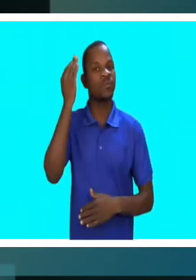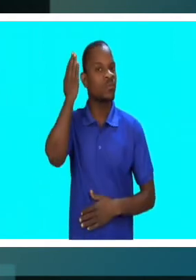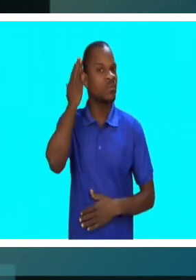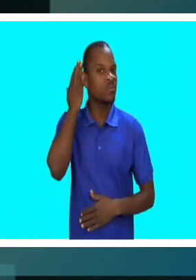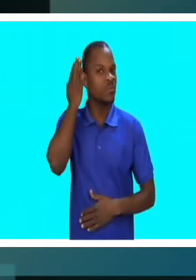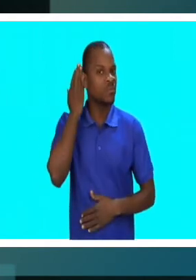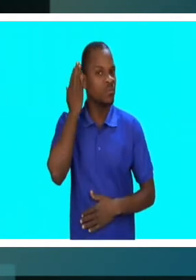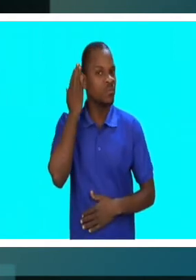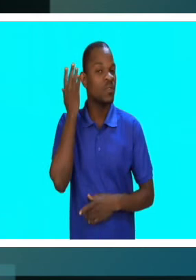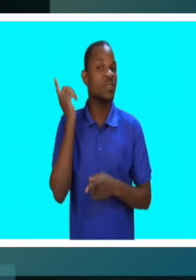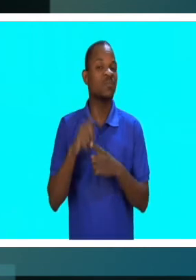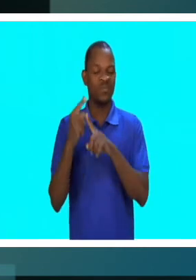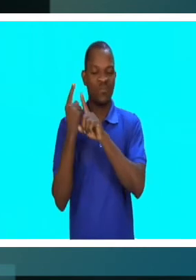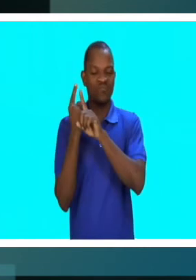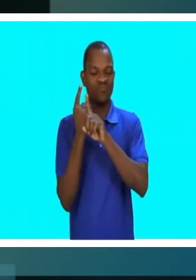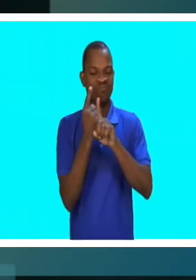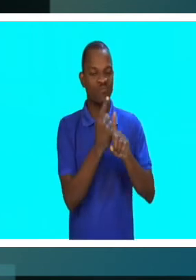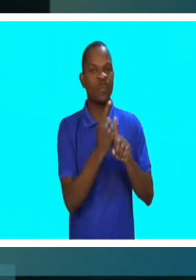meningite.